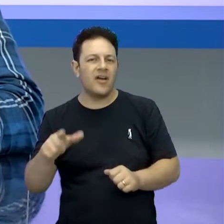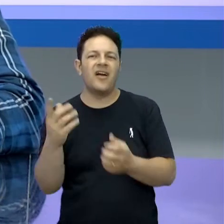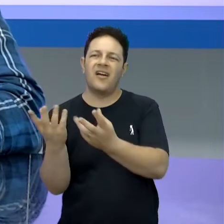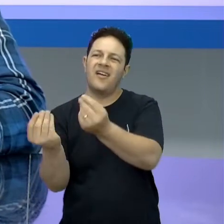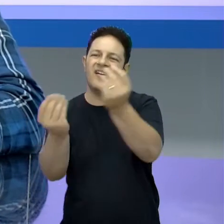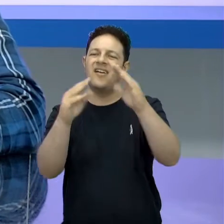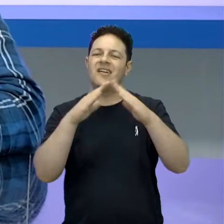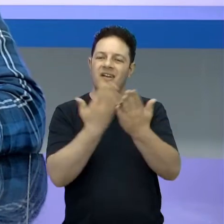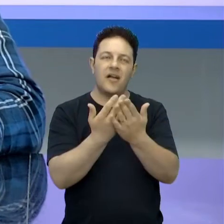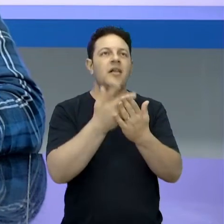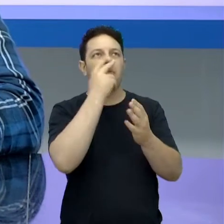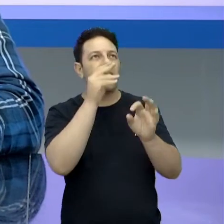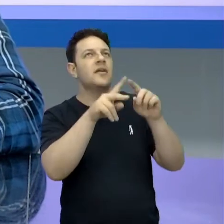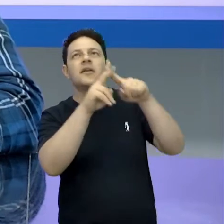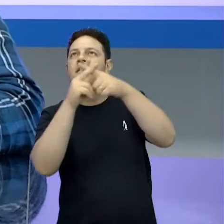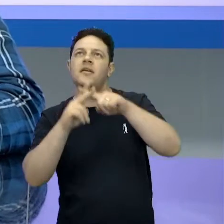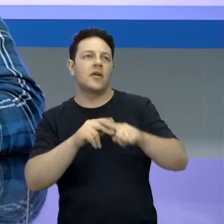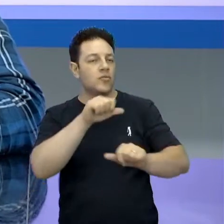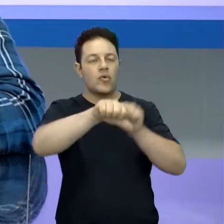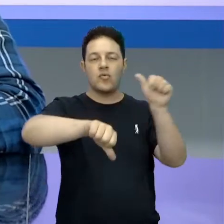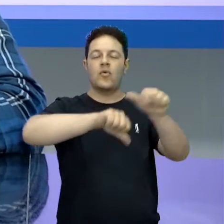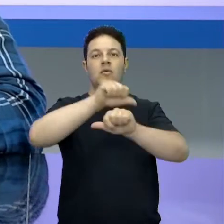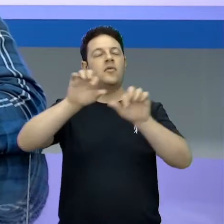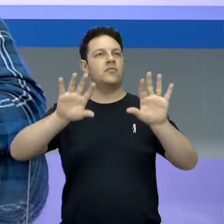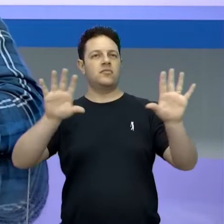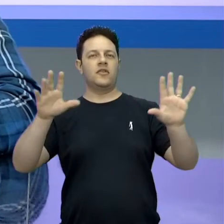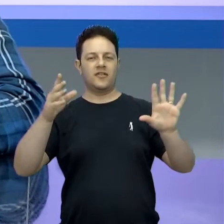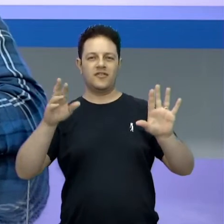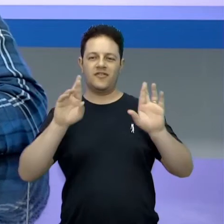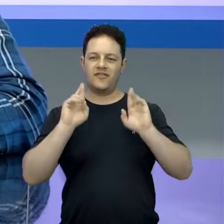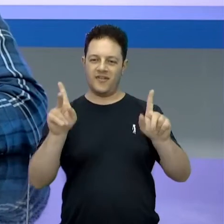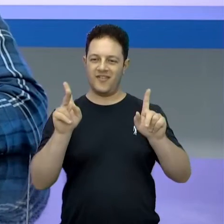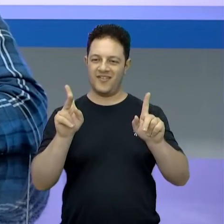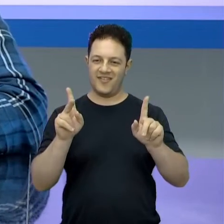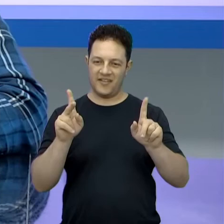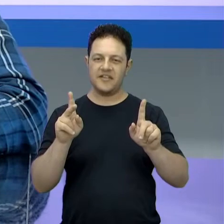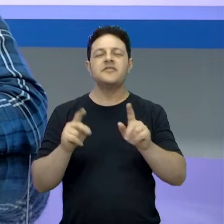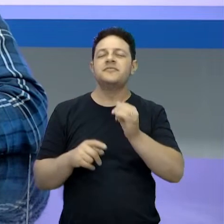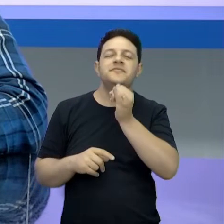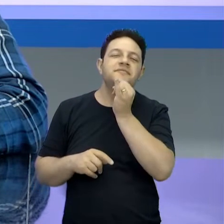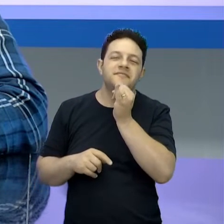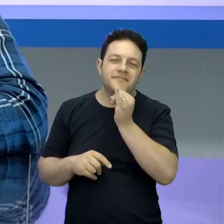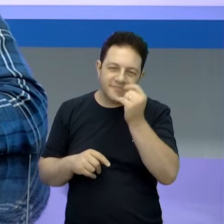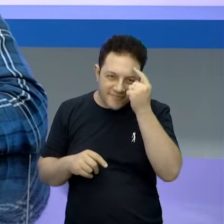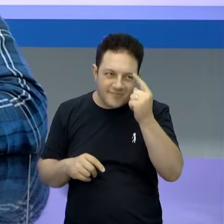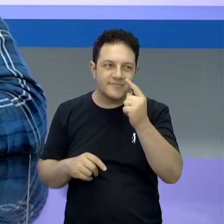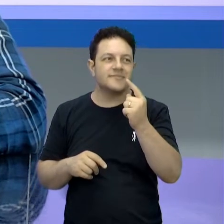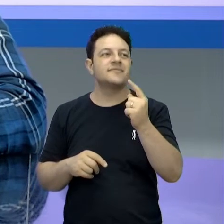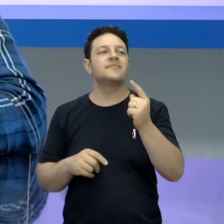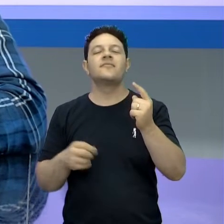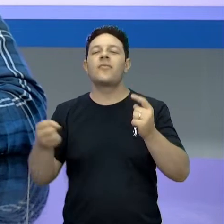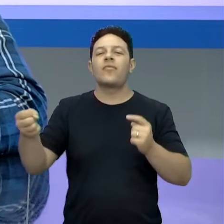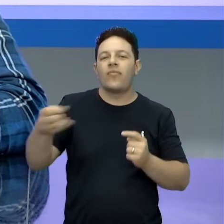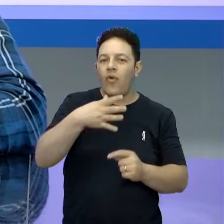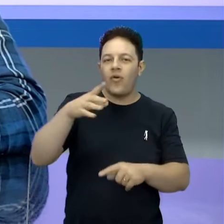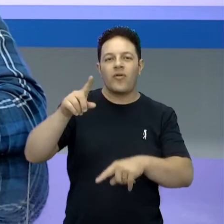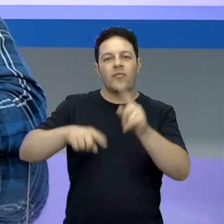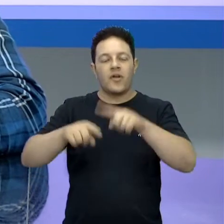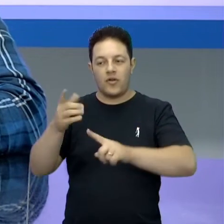passaram por grandes mudanças na sua estrutura física, né, como, por exemplo, a chegada aí, de novos